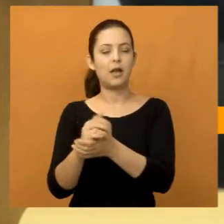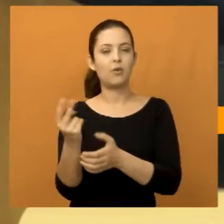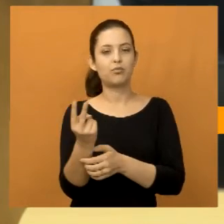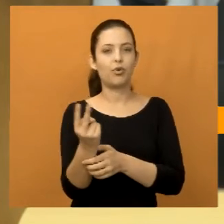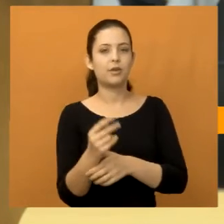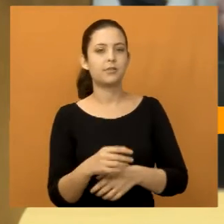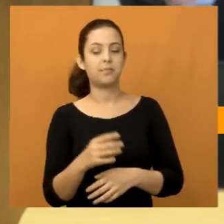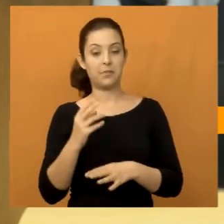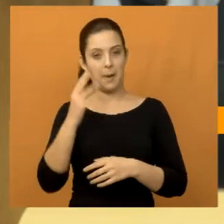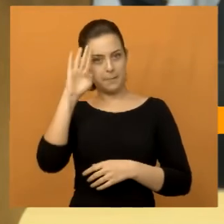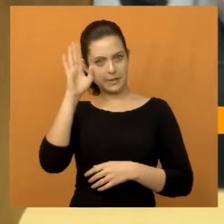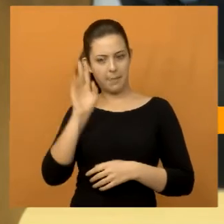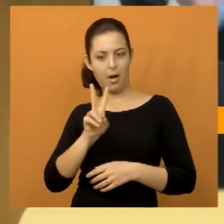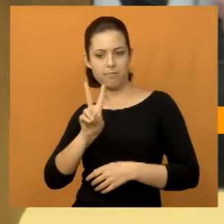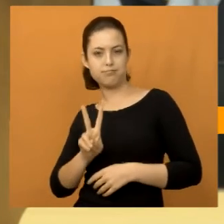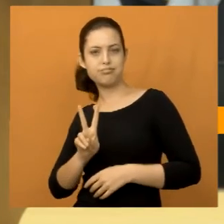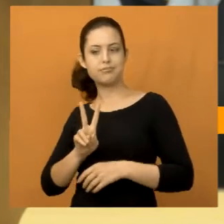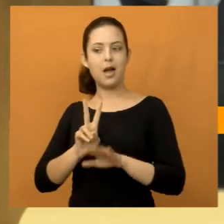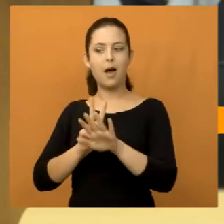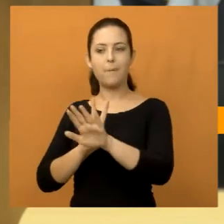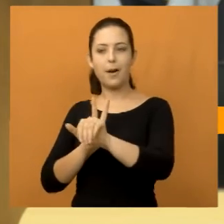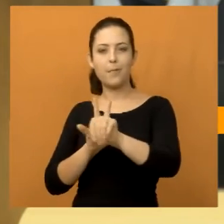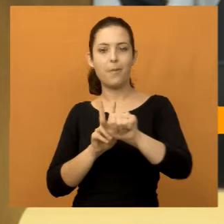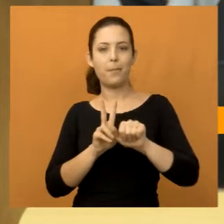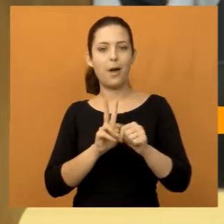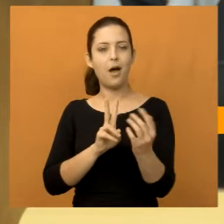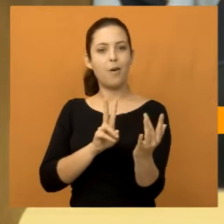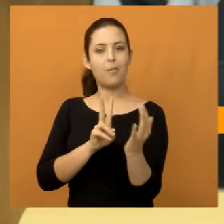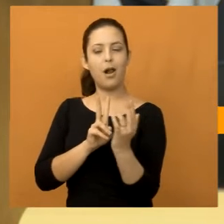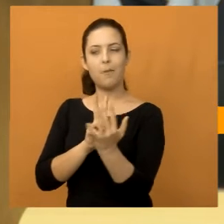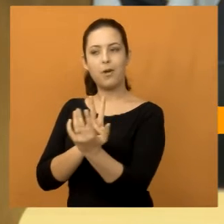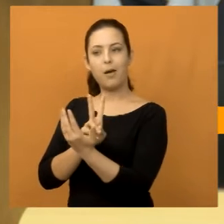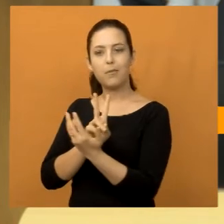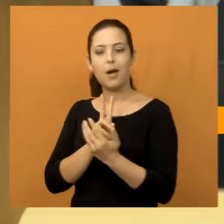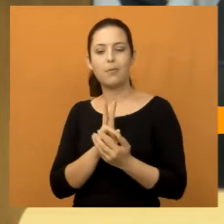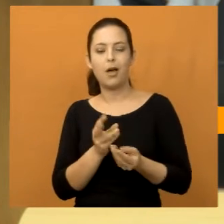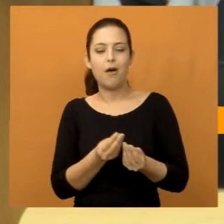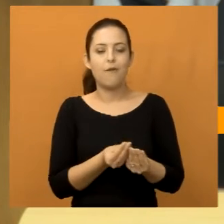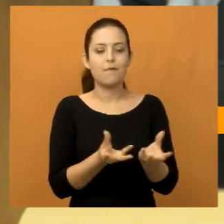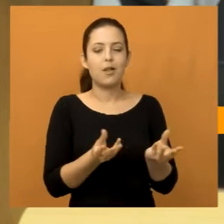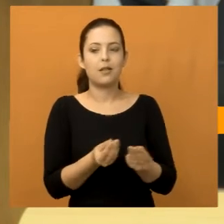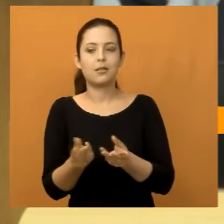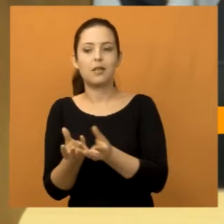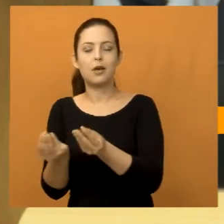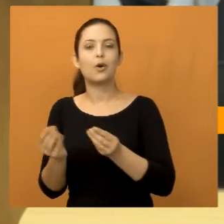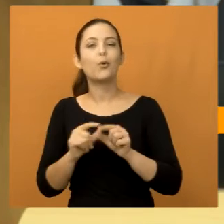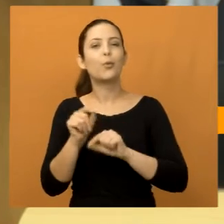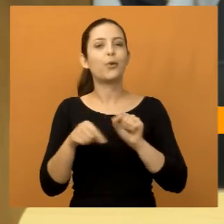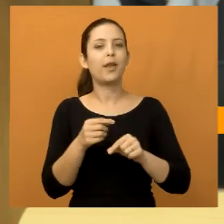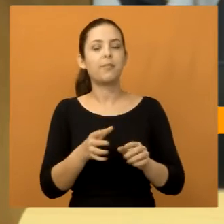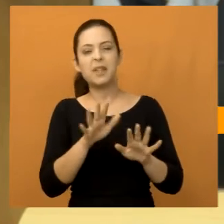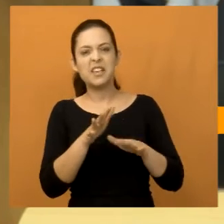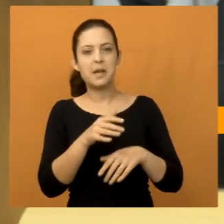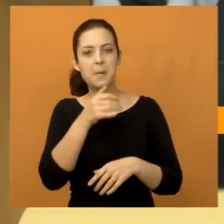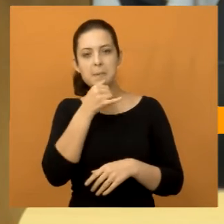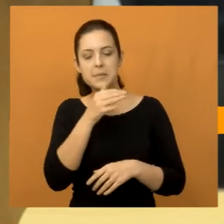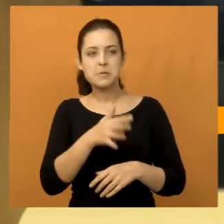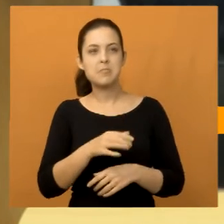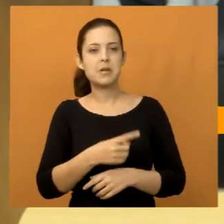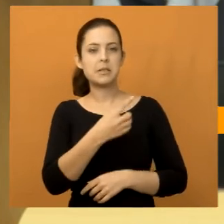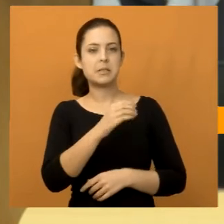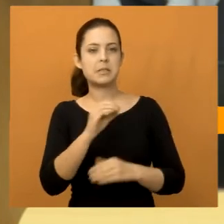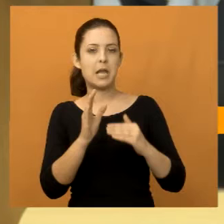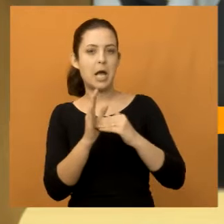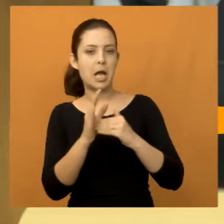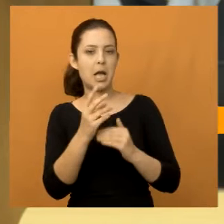esquemas para a cooptação desses laranjas, e eles ofereciam cerca de R$100